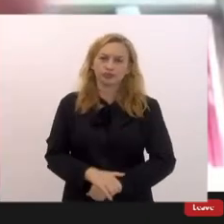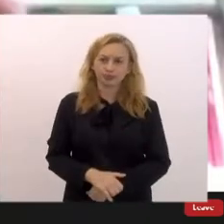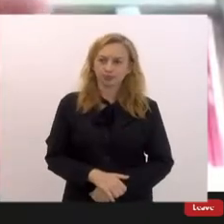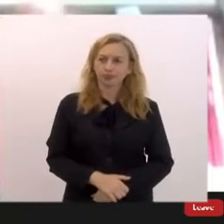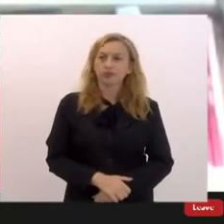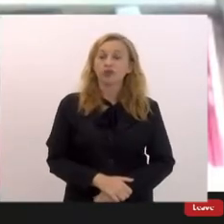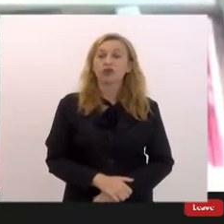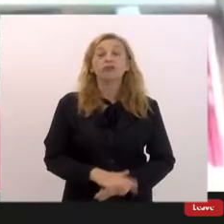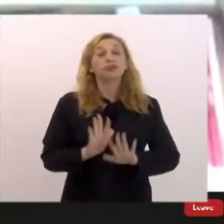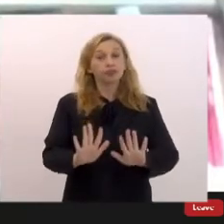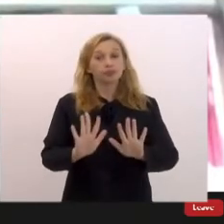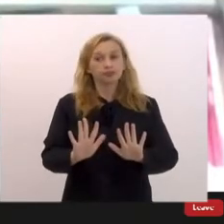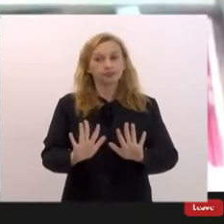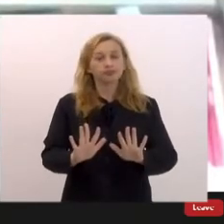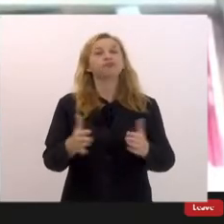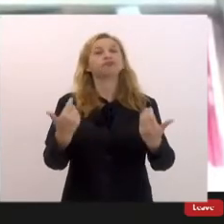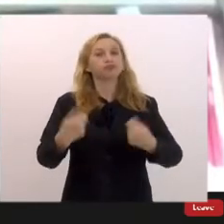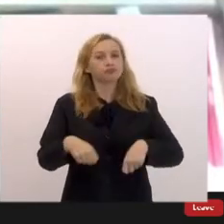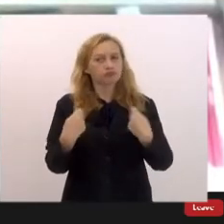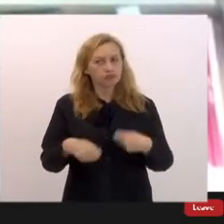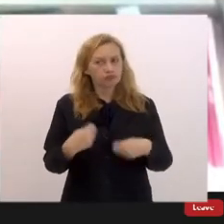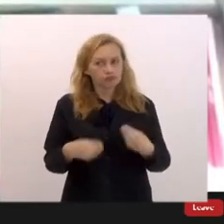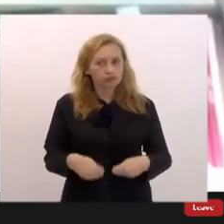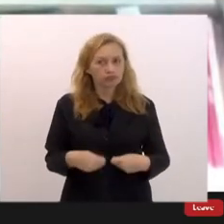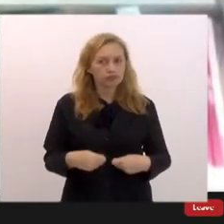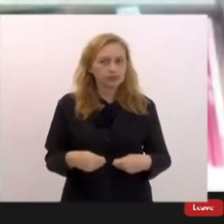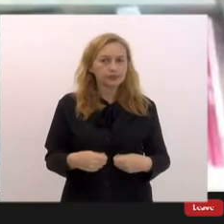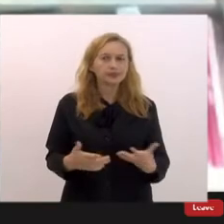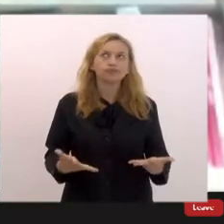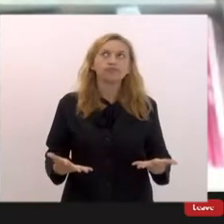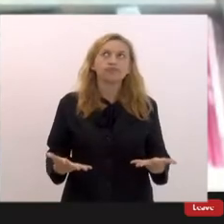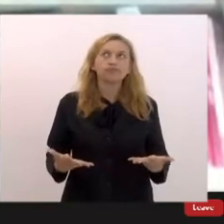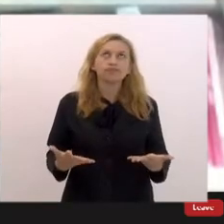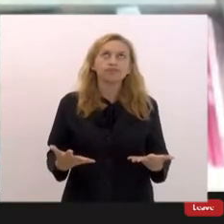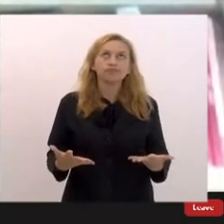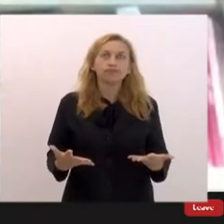Janeiro. Mas é preciso, não é,